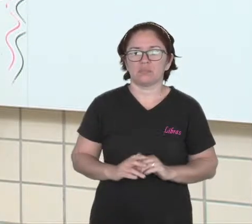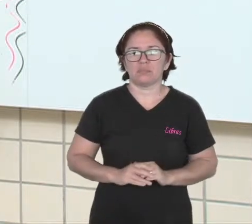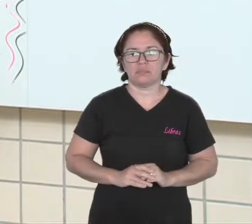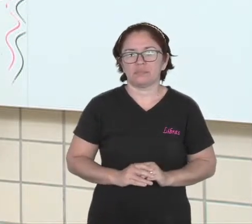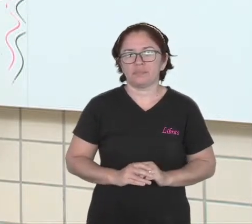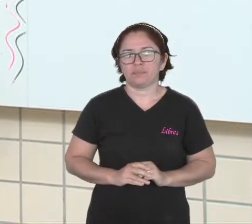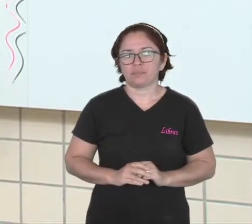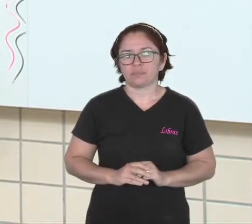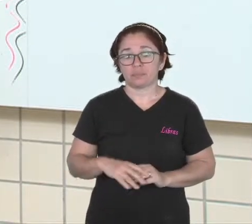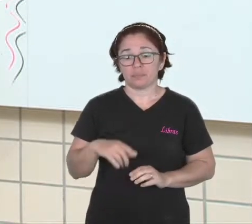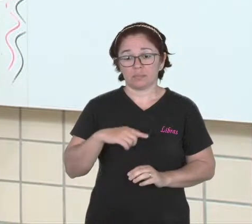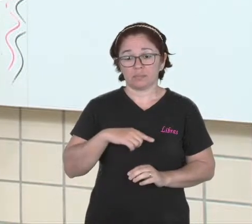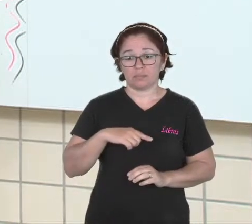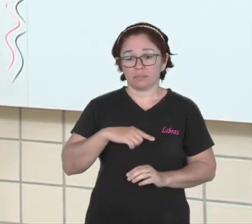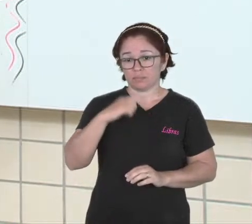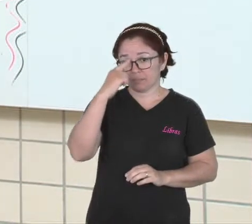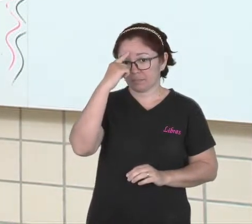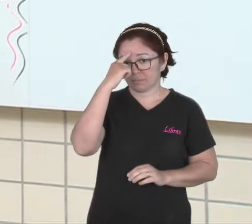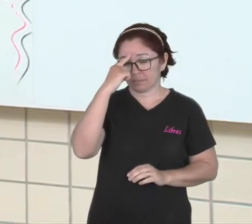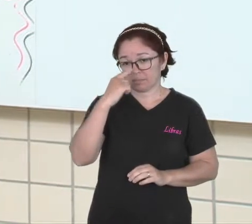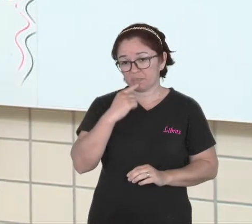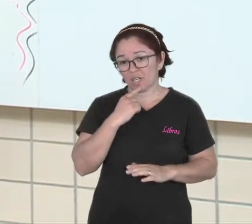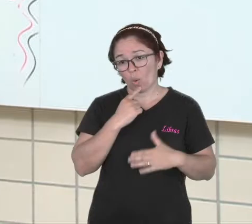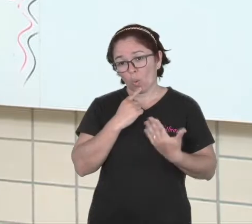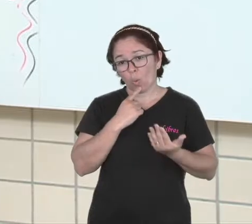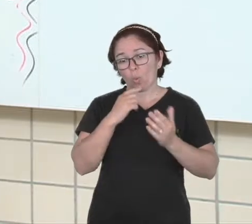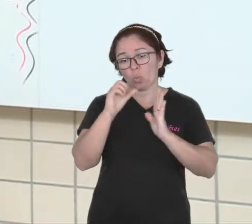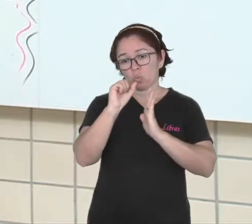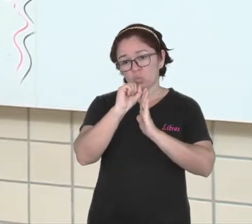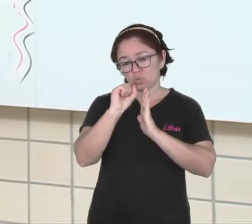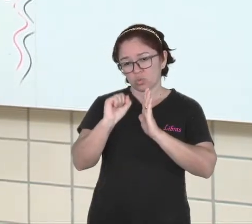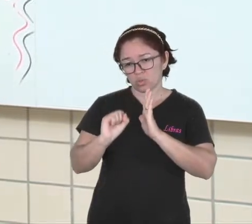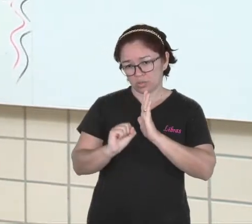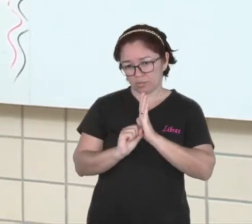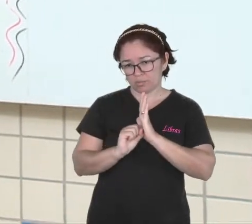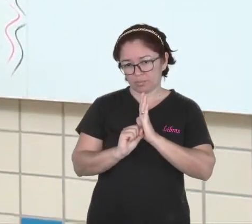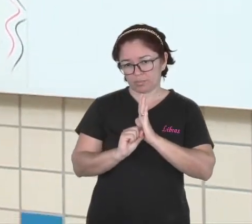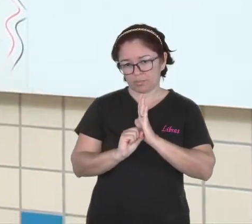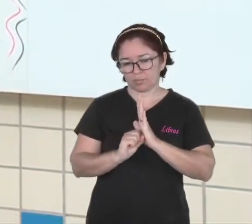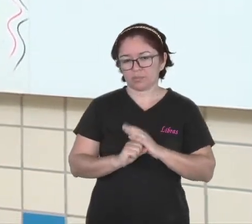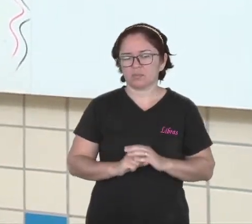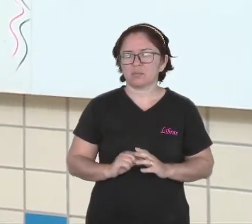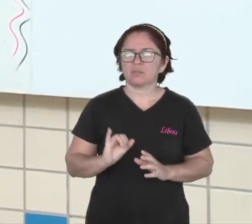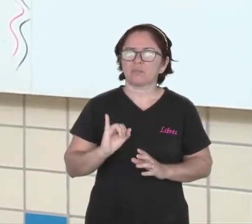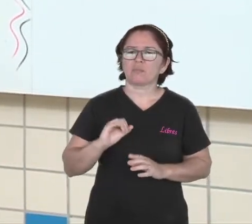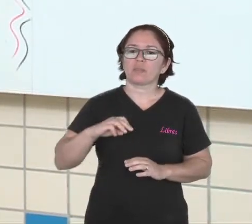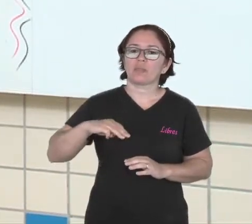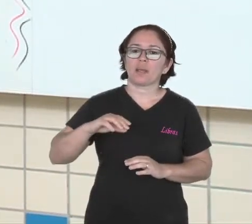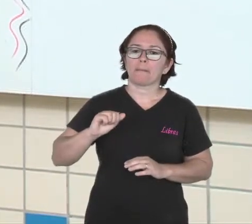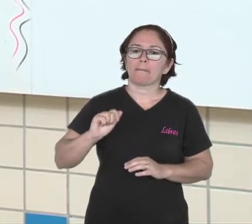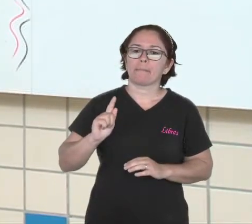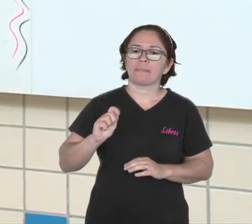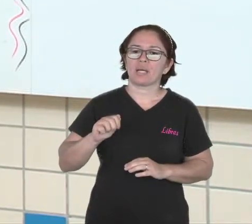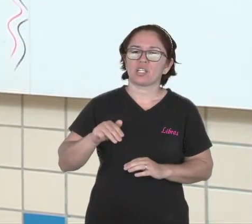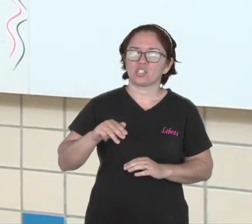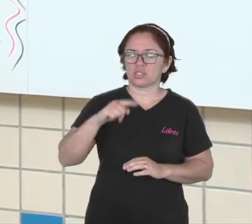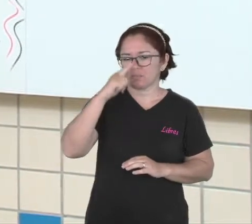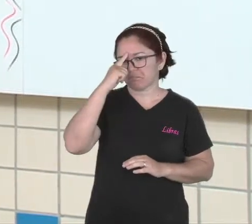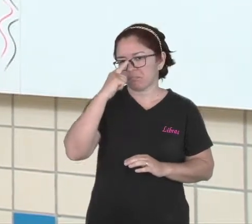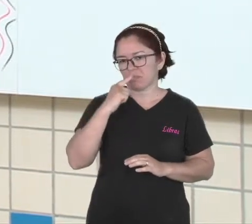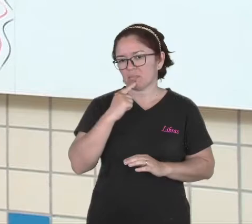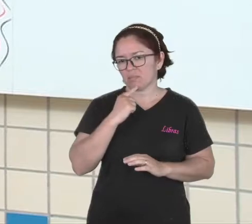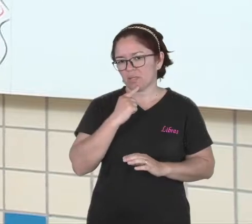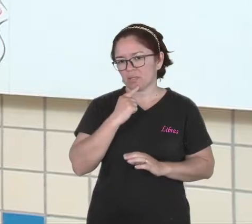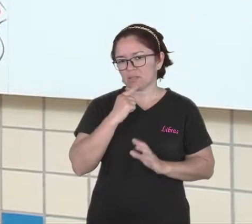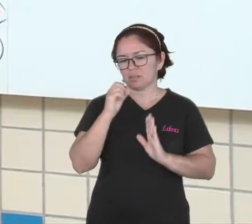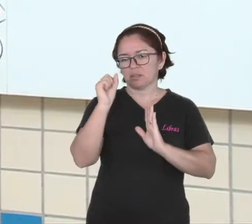Representado por esse símbolo. O que seria imagem? Simples. Dentro do contradomínio, ou seja, onde eu busco